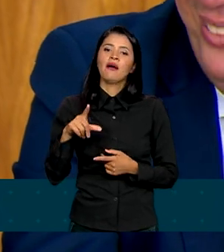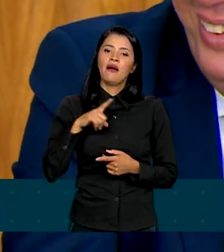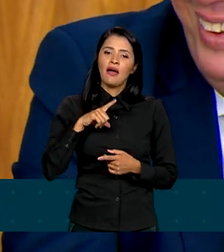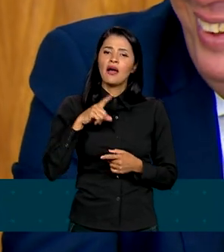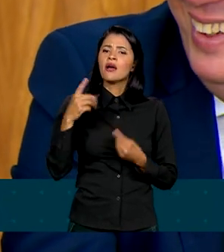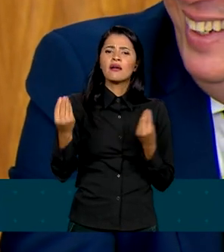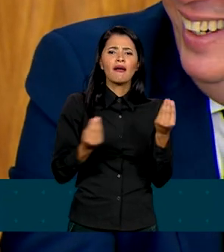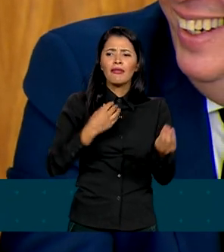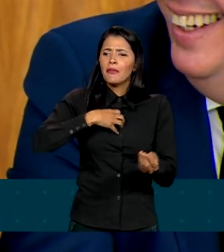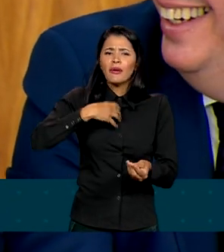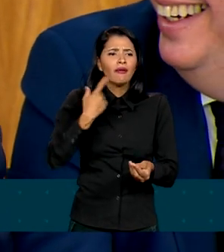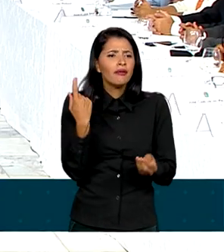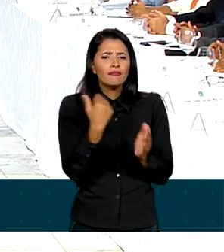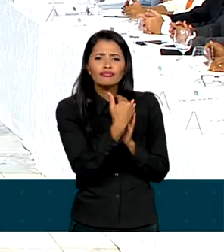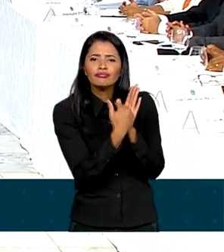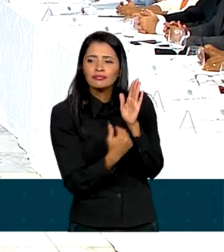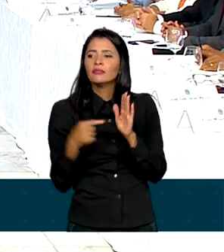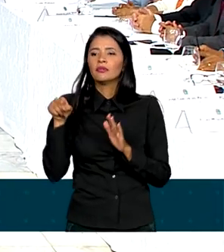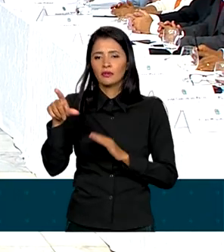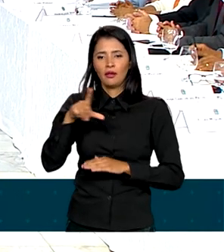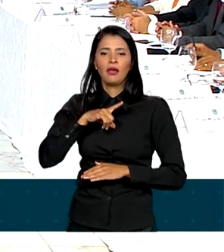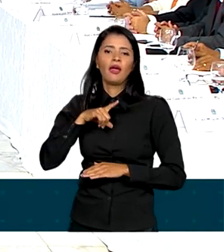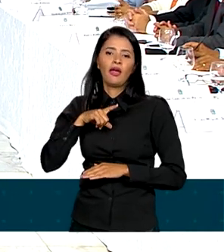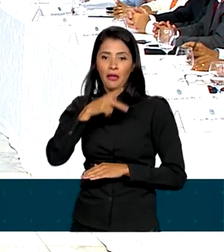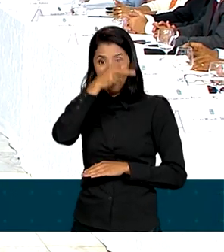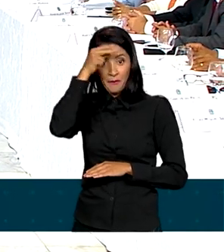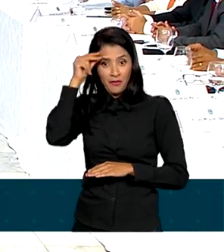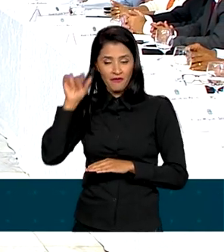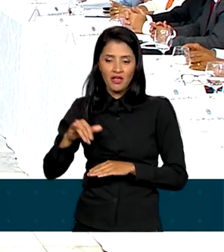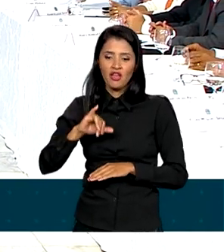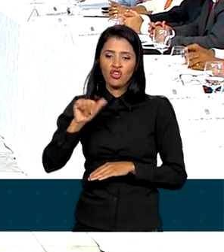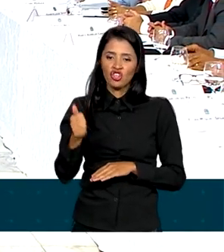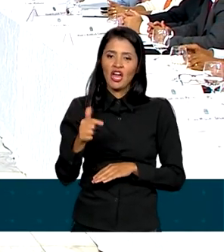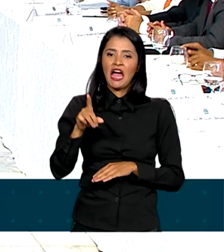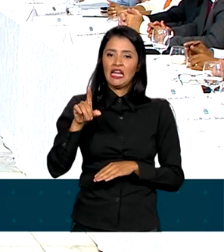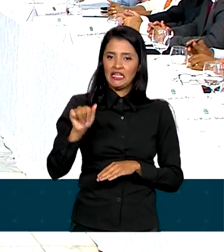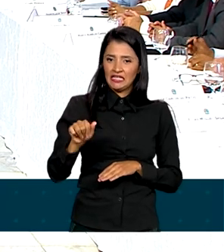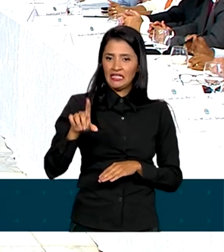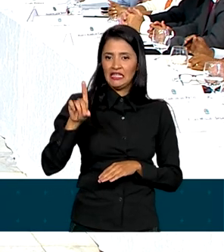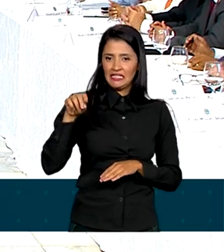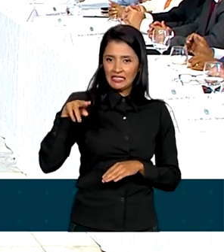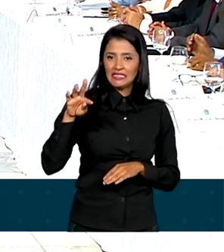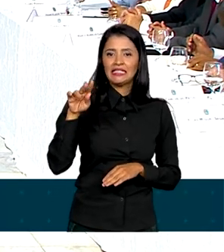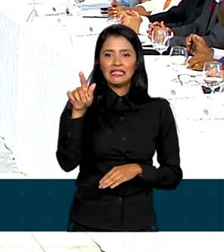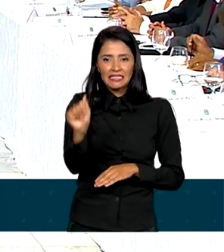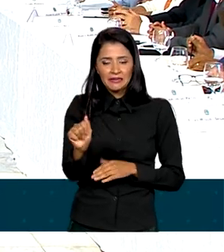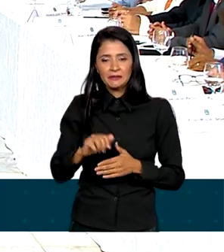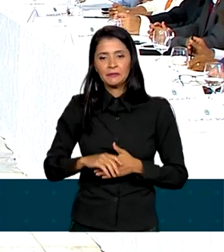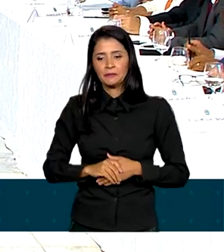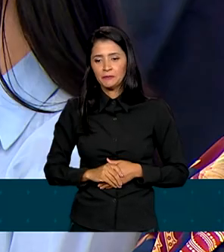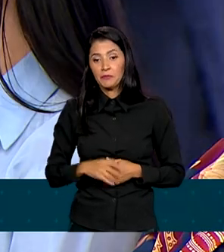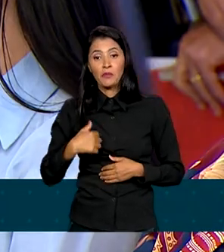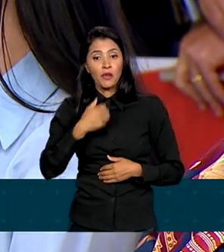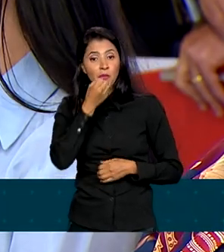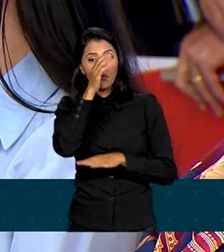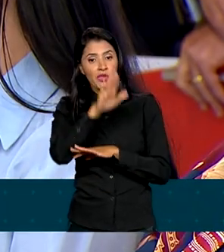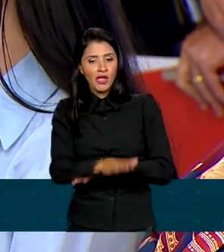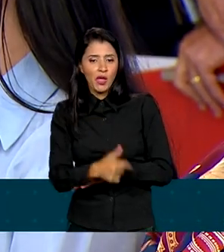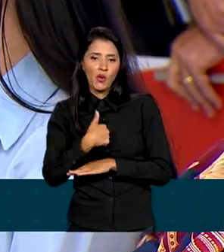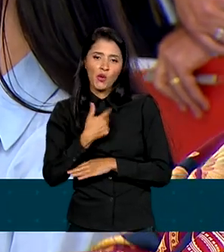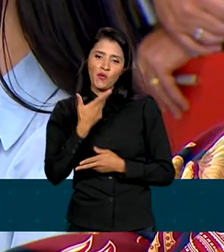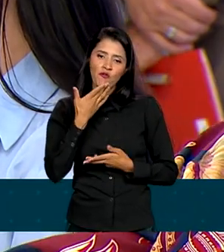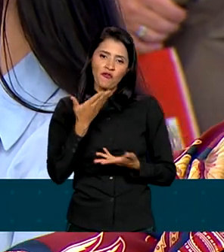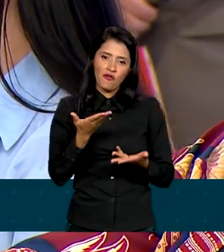Rui, cadê a Bahia? Cadê a Bahia? Então, aqui... Nossa prefeita Jailma Dantas. Pois é, boa tarde. Eu gostaria de dizer assim,